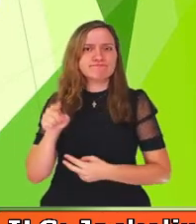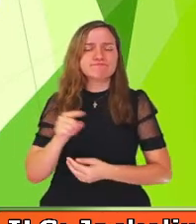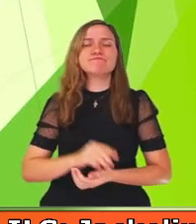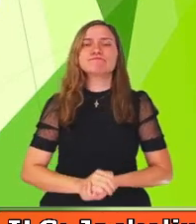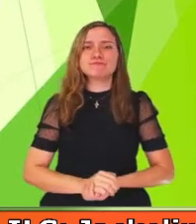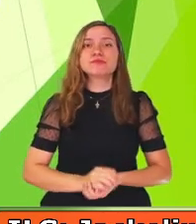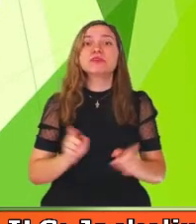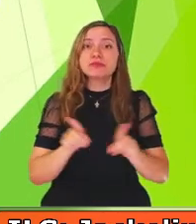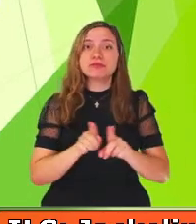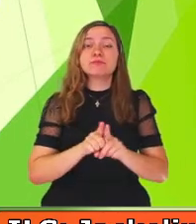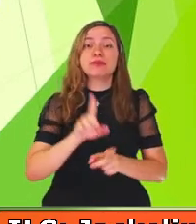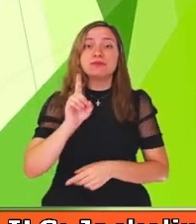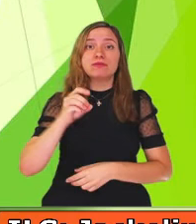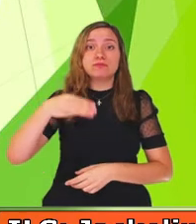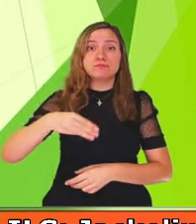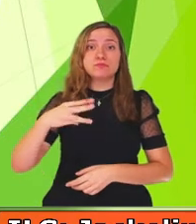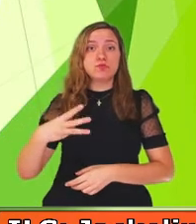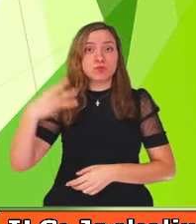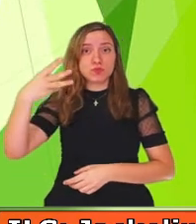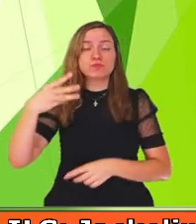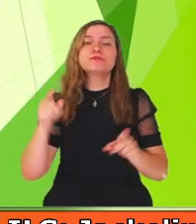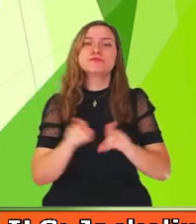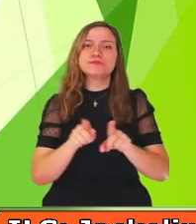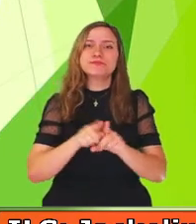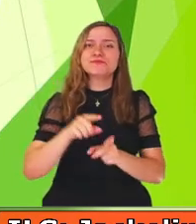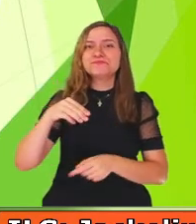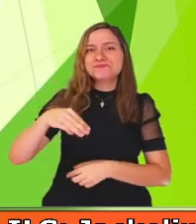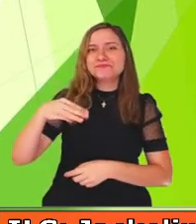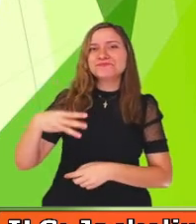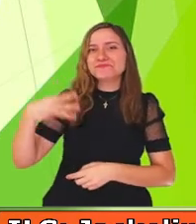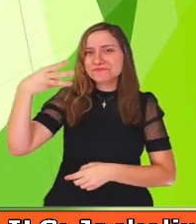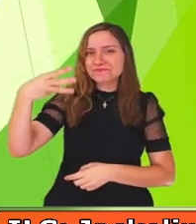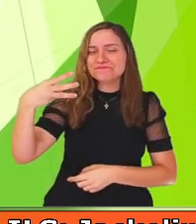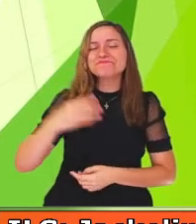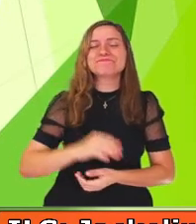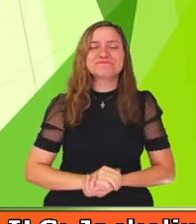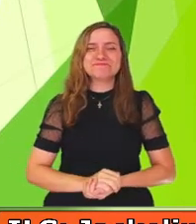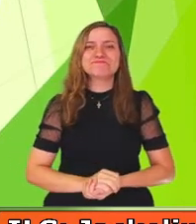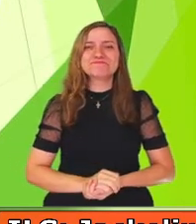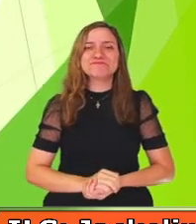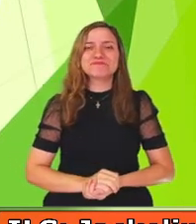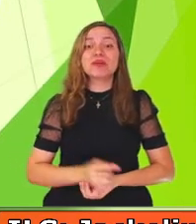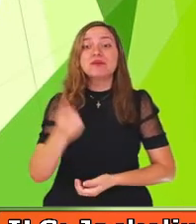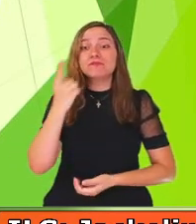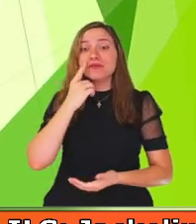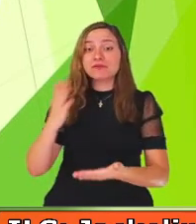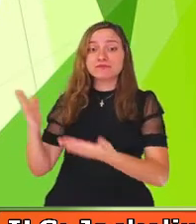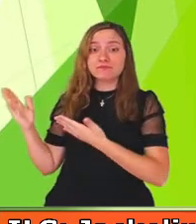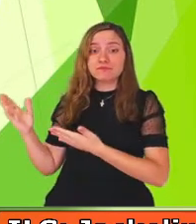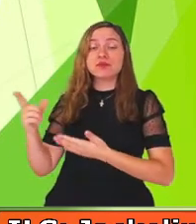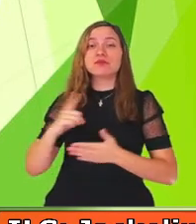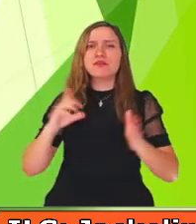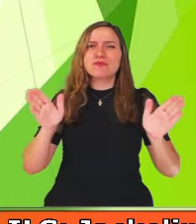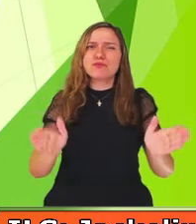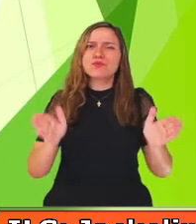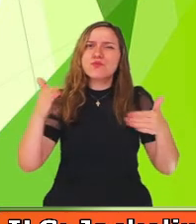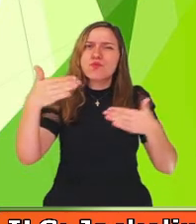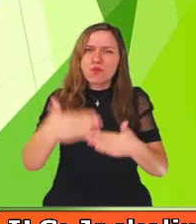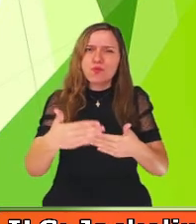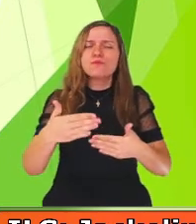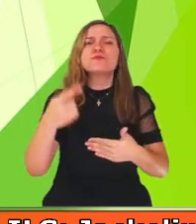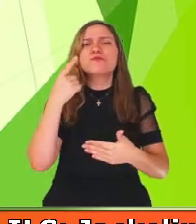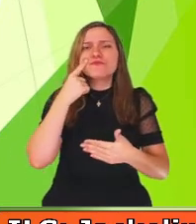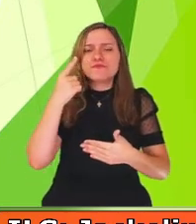assim como o decímetro cúbico e o metro cúbico. Um cubo cuja medida do comprimento da aresta